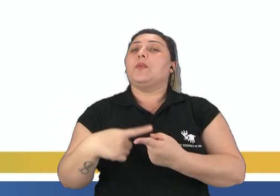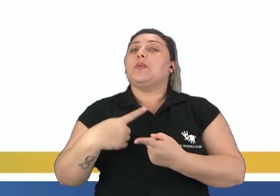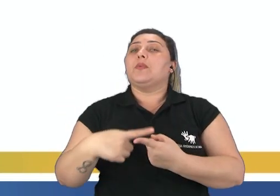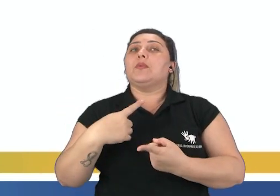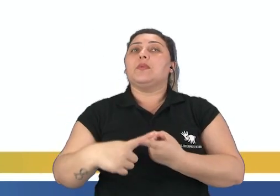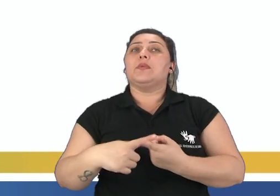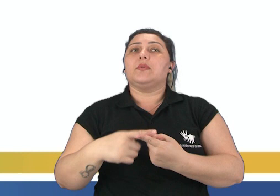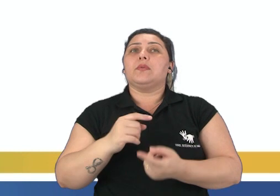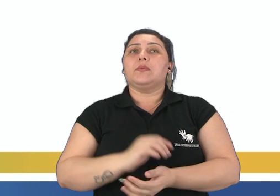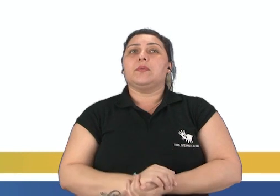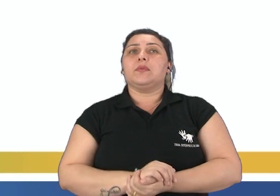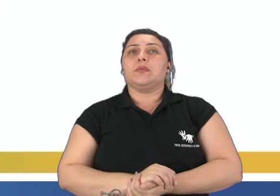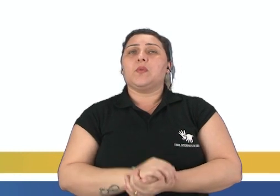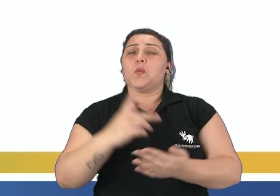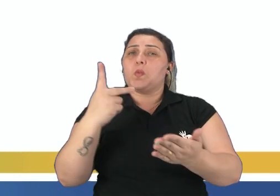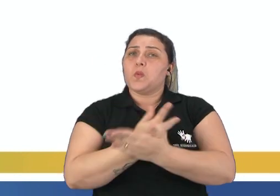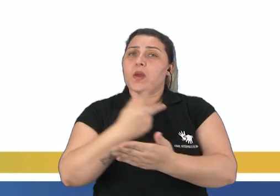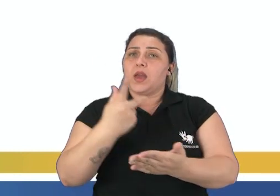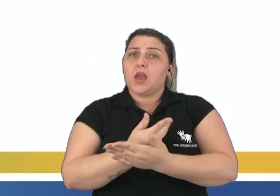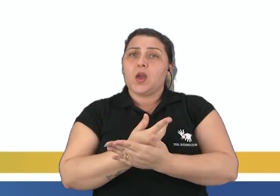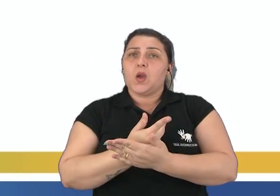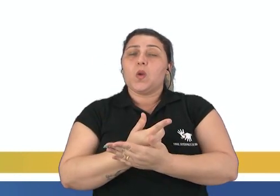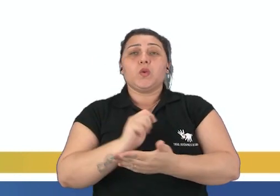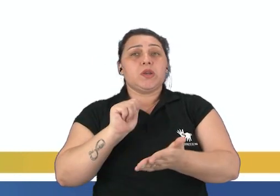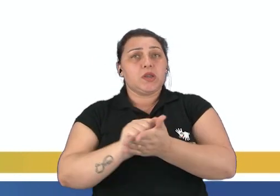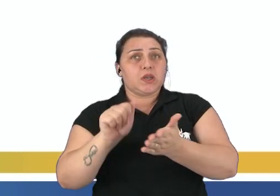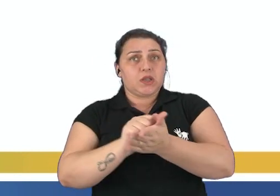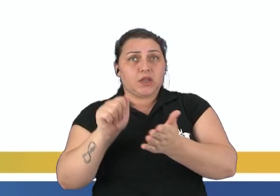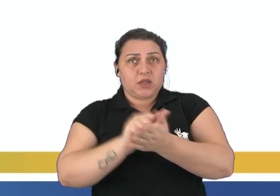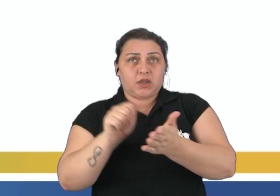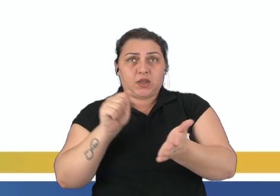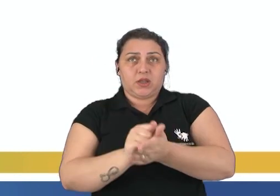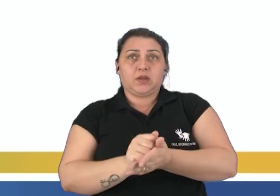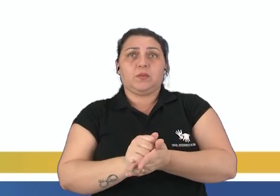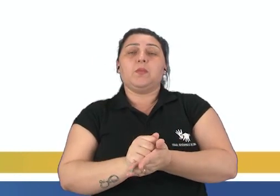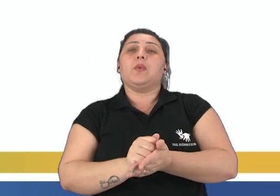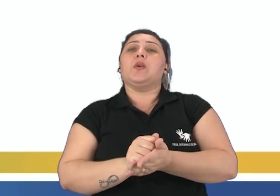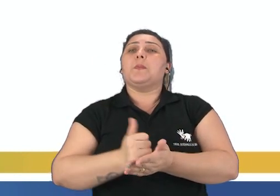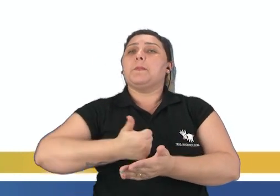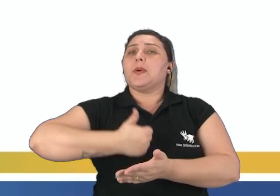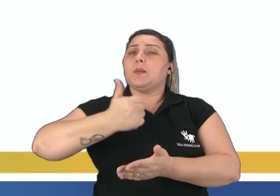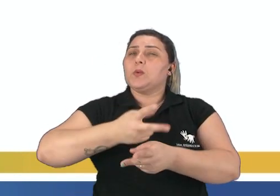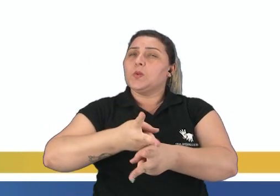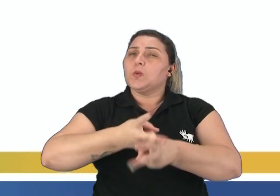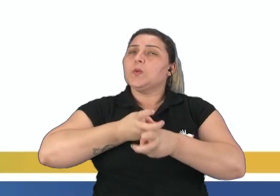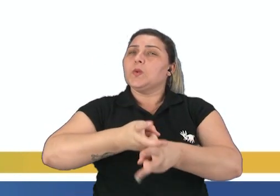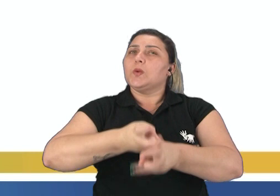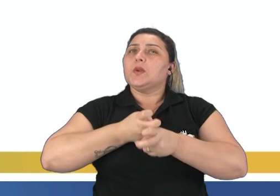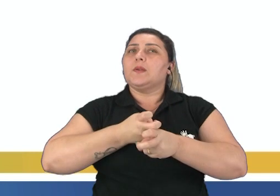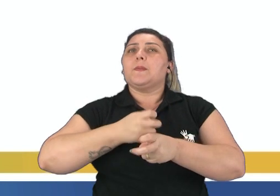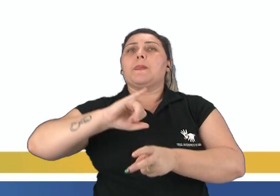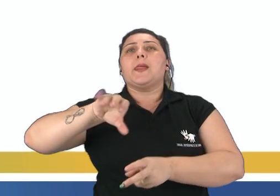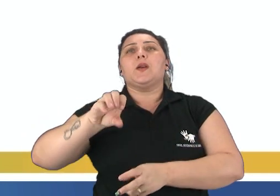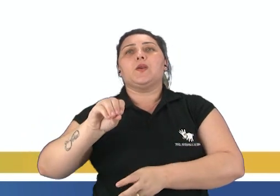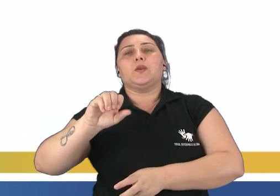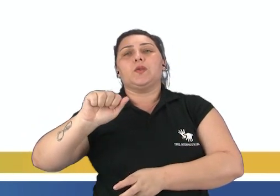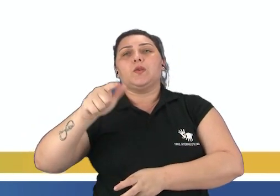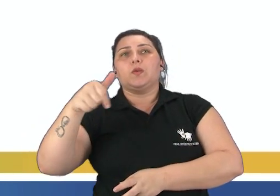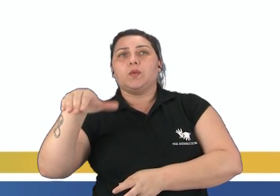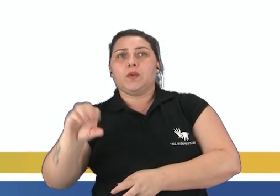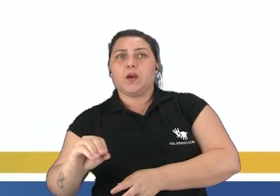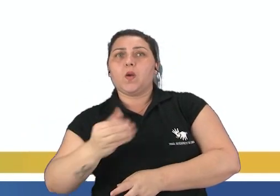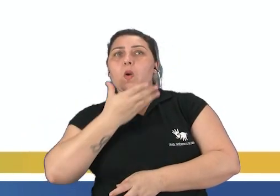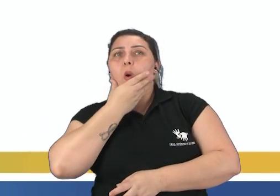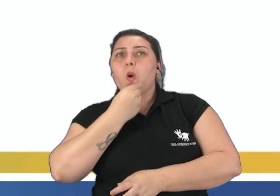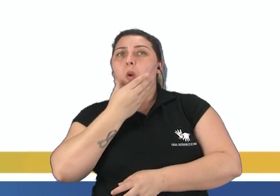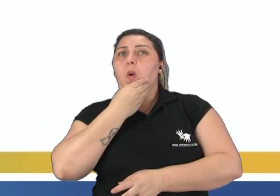razão de um erro de grafia, de escrita cometido por um de seus primeiros exploradores, João Gabriel, um